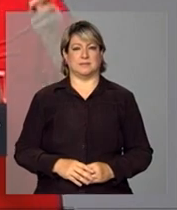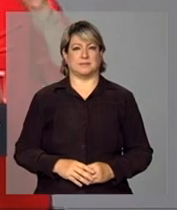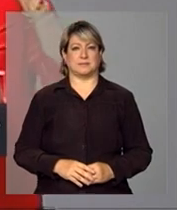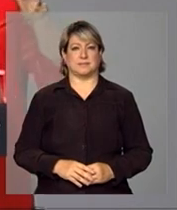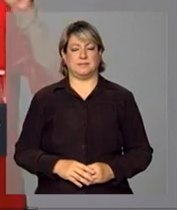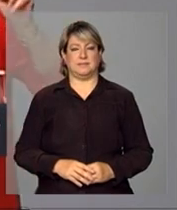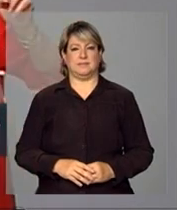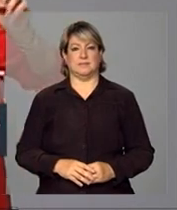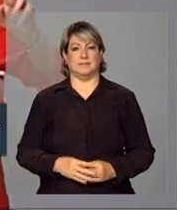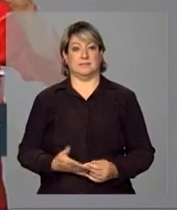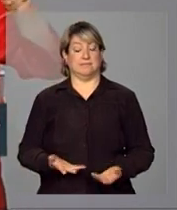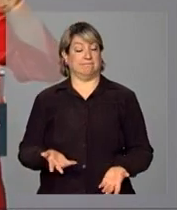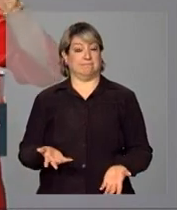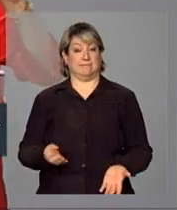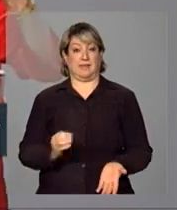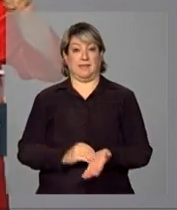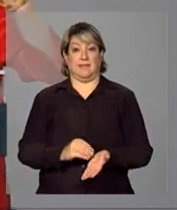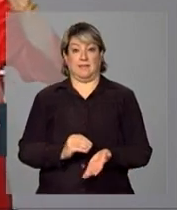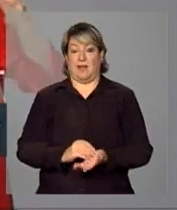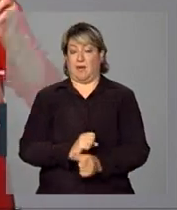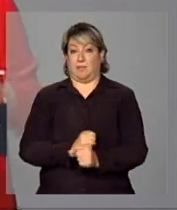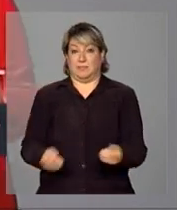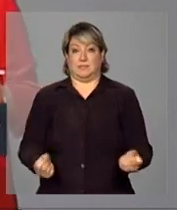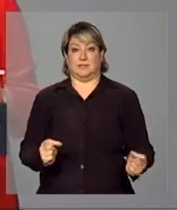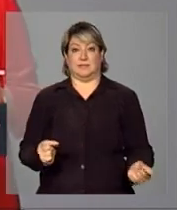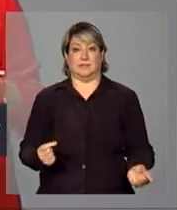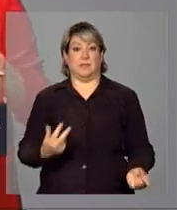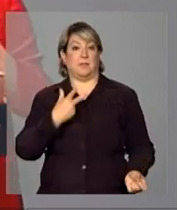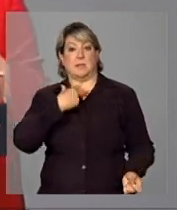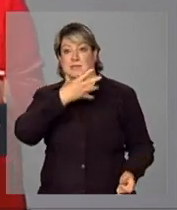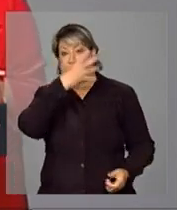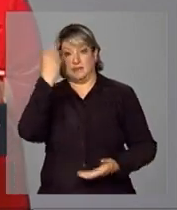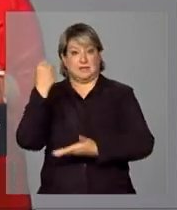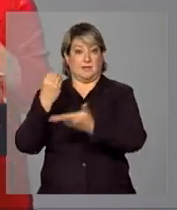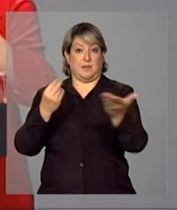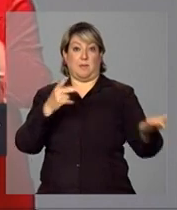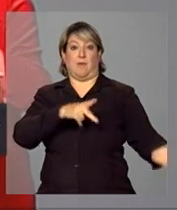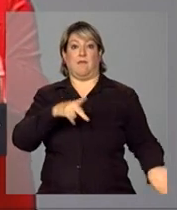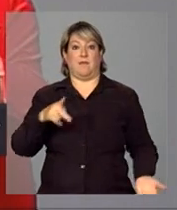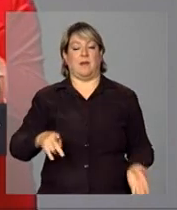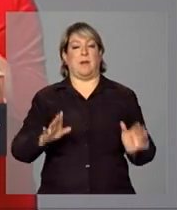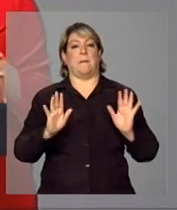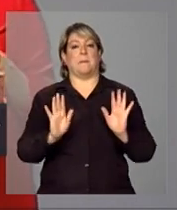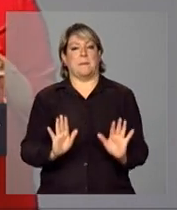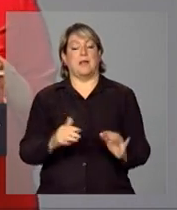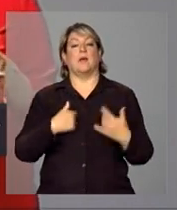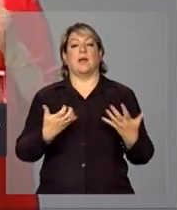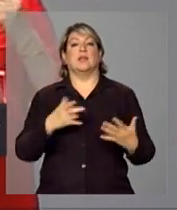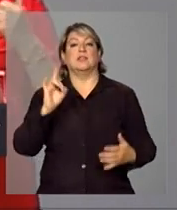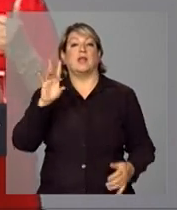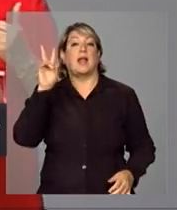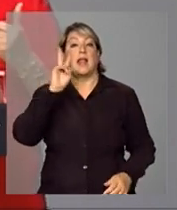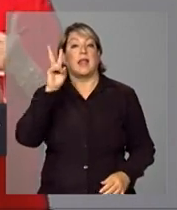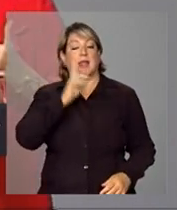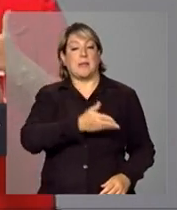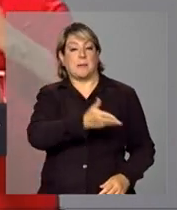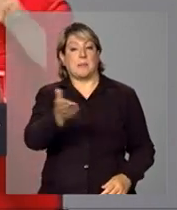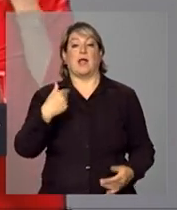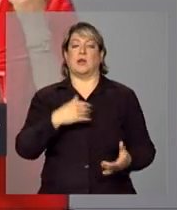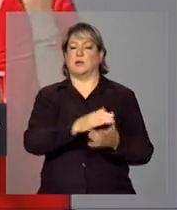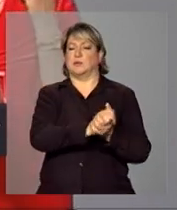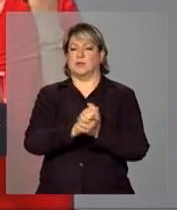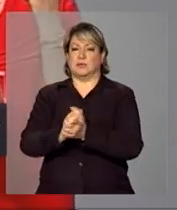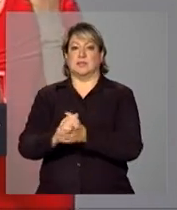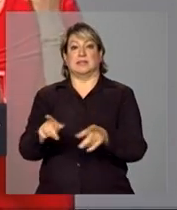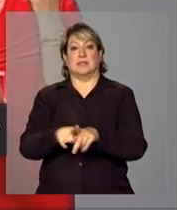Falta absurda não se esquecer dos professores. Agora, eu queria só lembrar que eu cumprimentei por